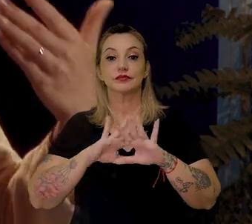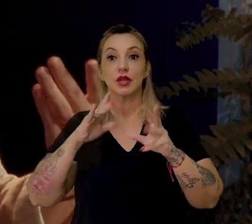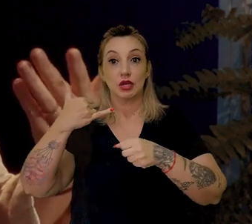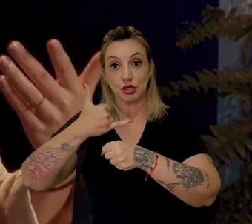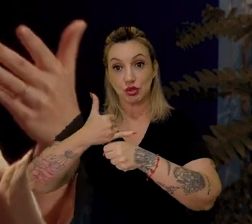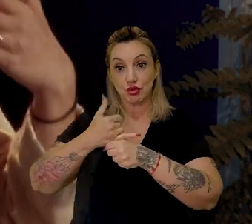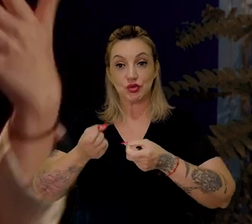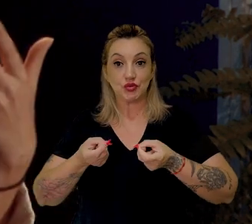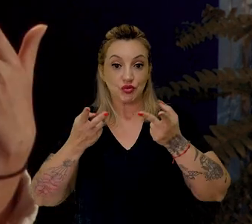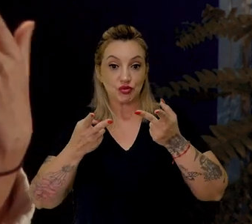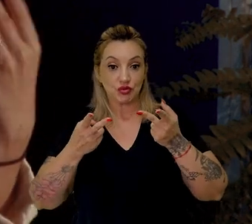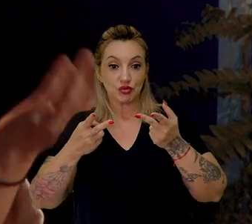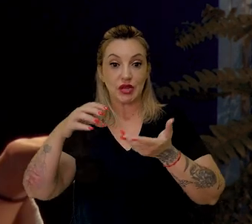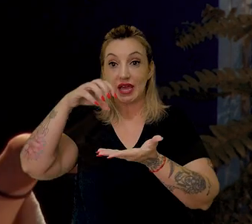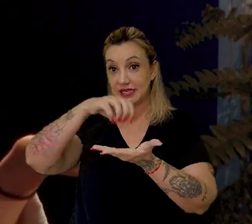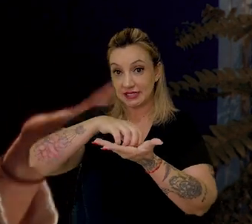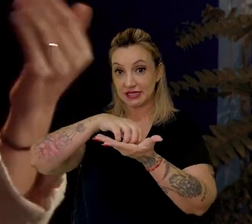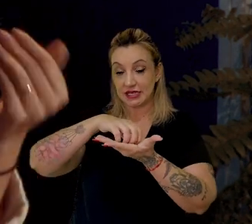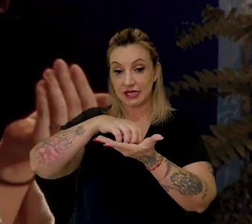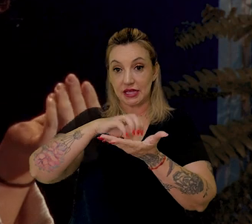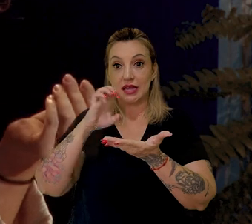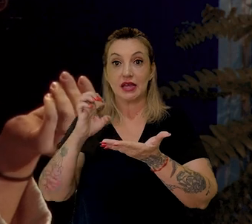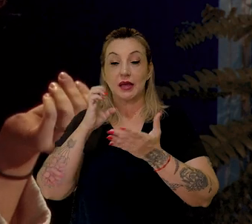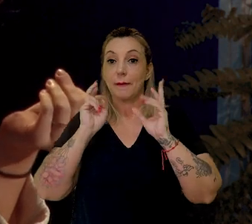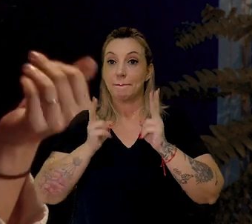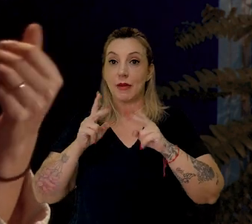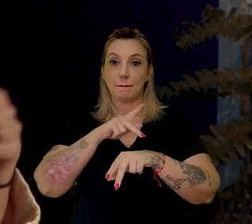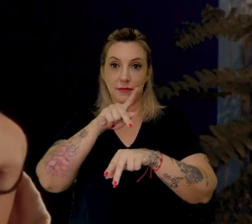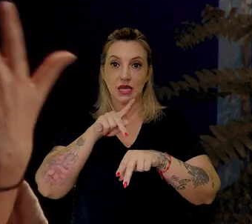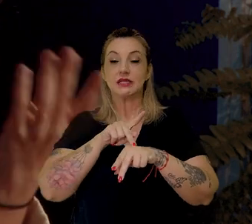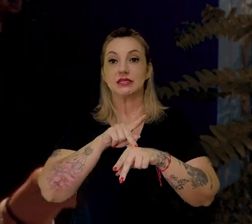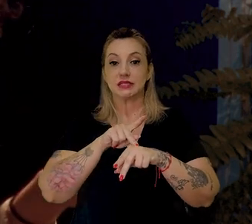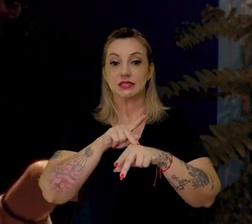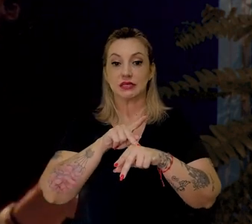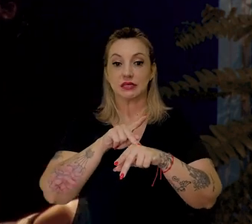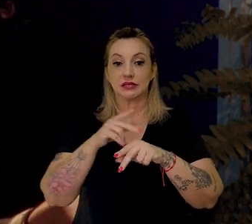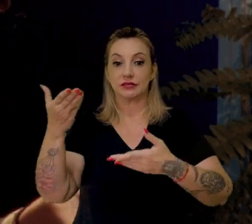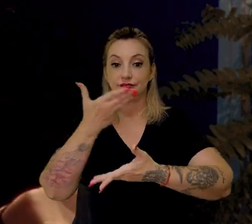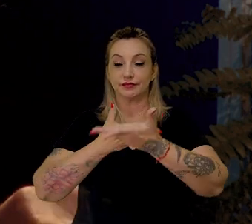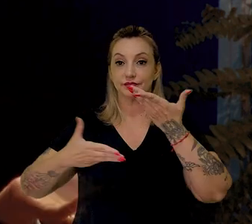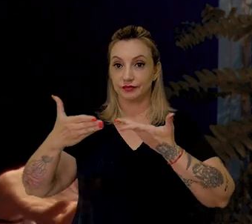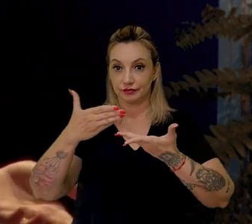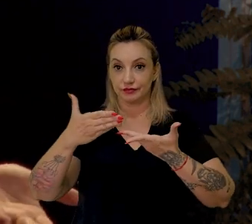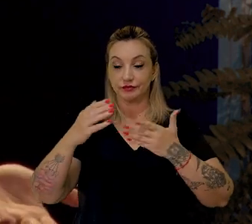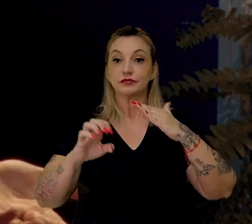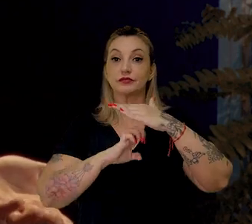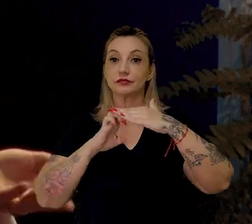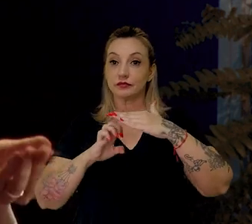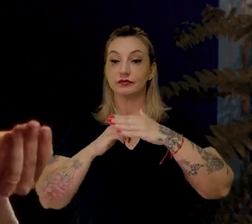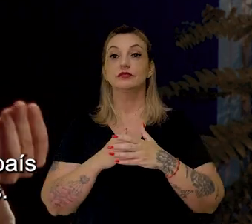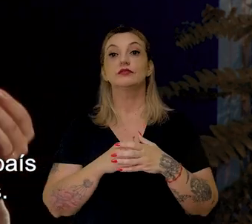gestão e vendas a sede daquela empresa ficava no mesmo país com a trans transnacionalização das